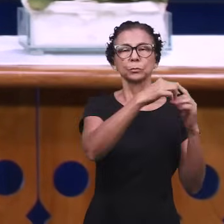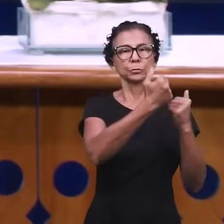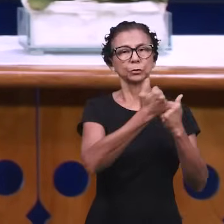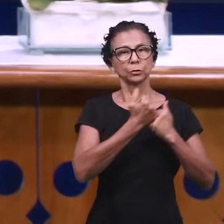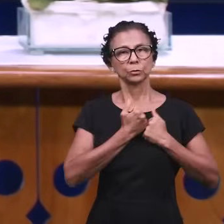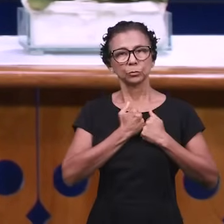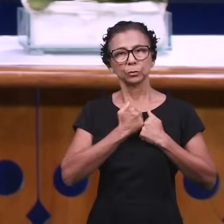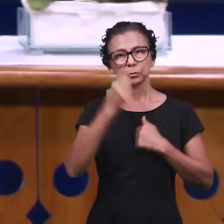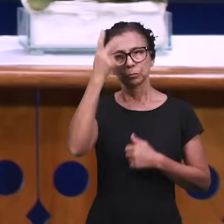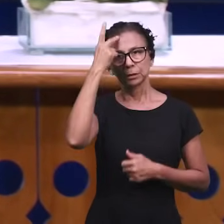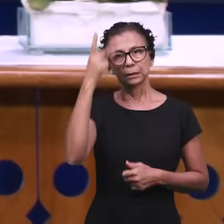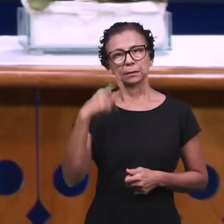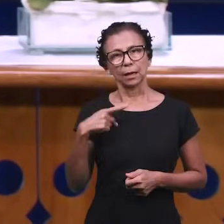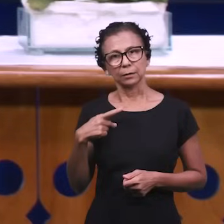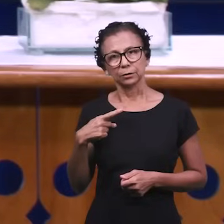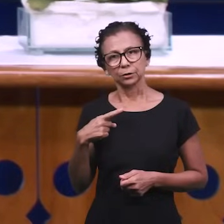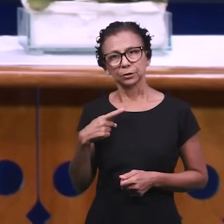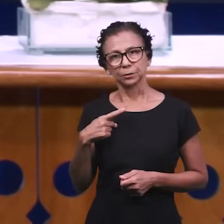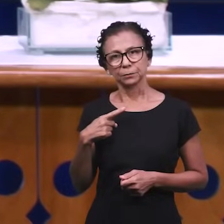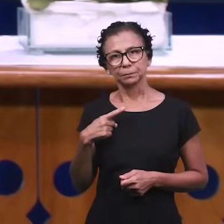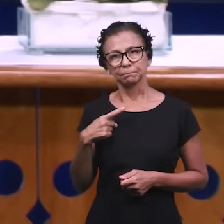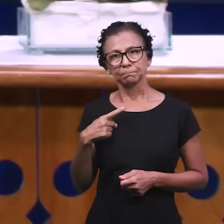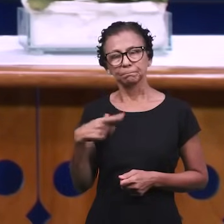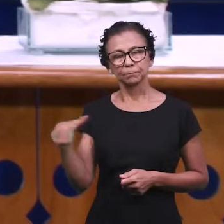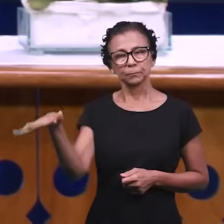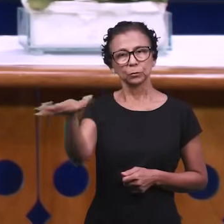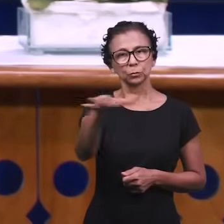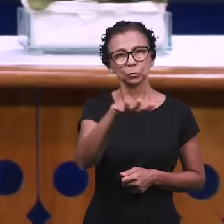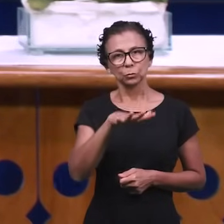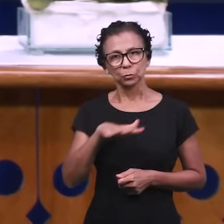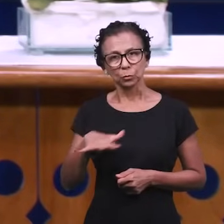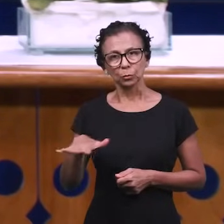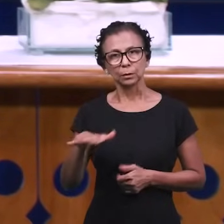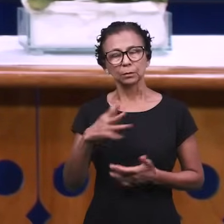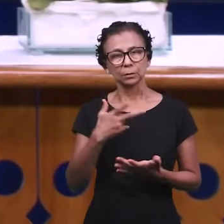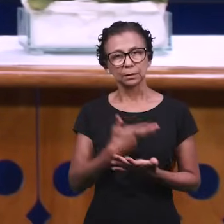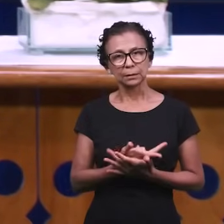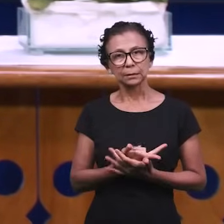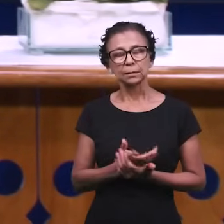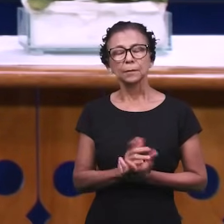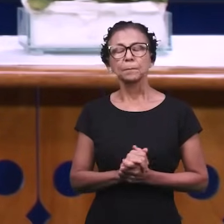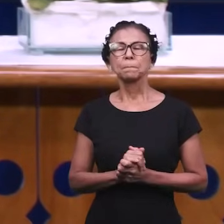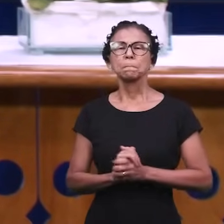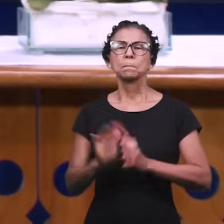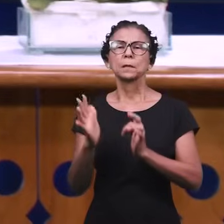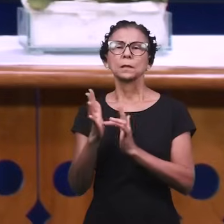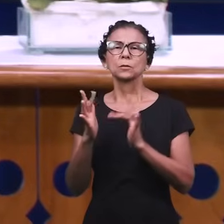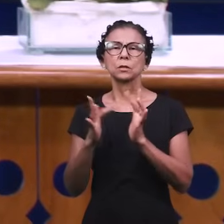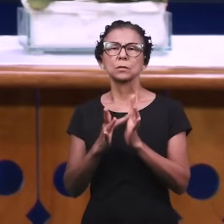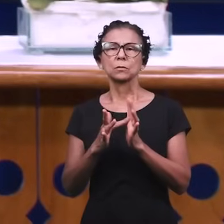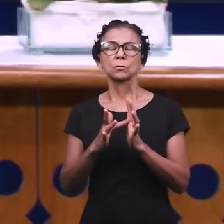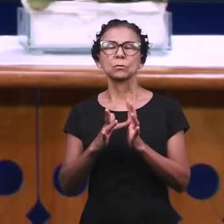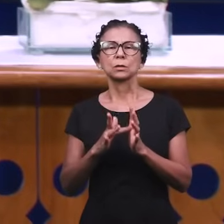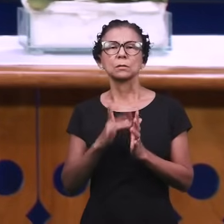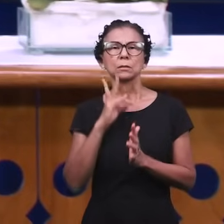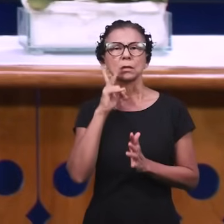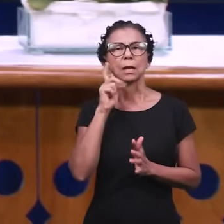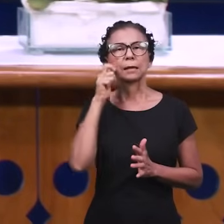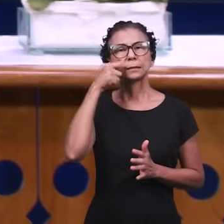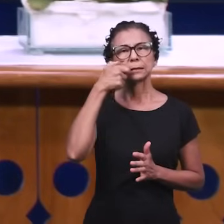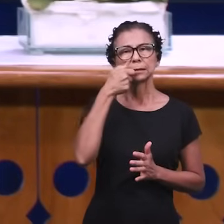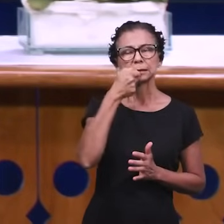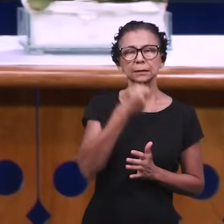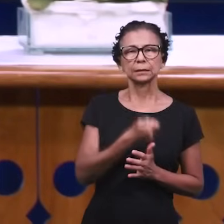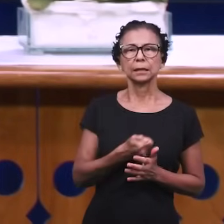sua vida por nós. A palavra, então Jesus, ao ceiar, ele estabelece